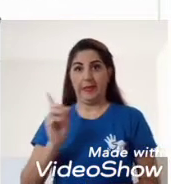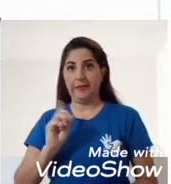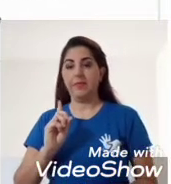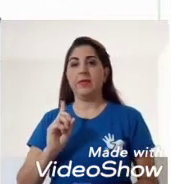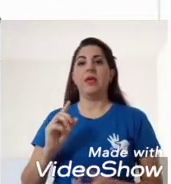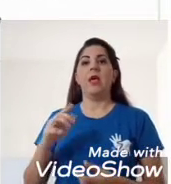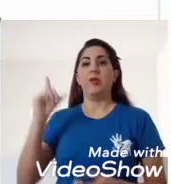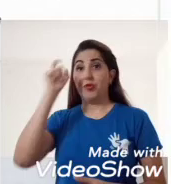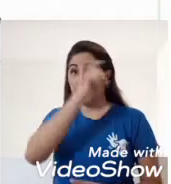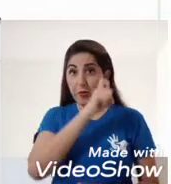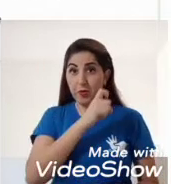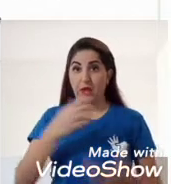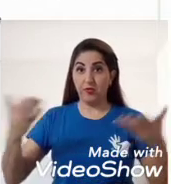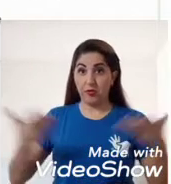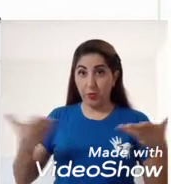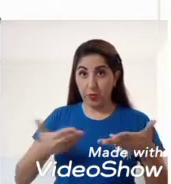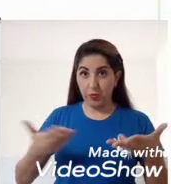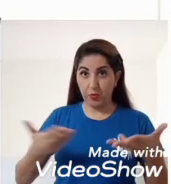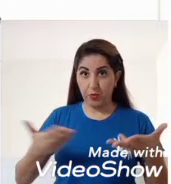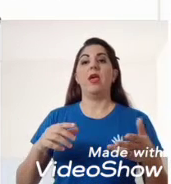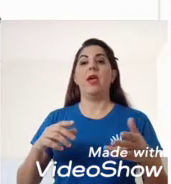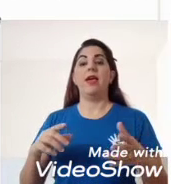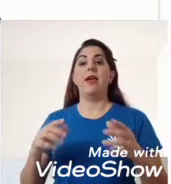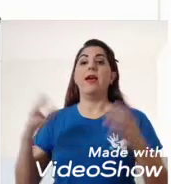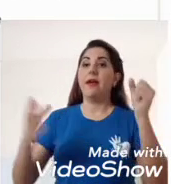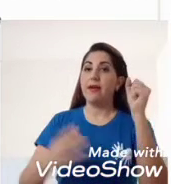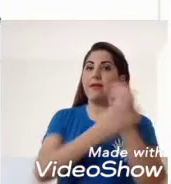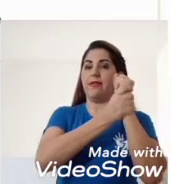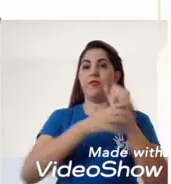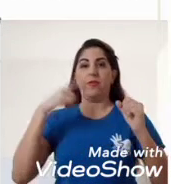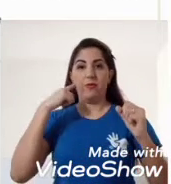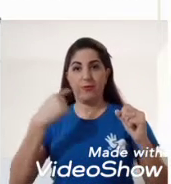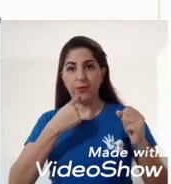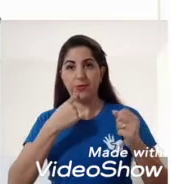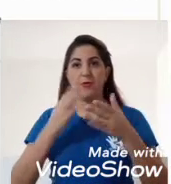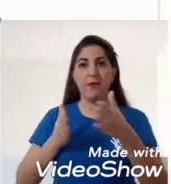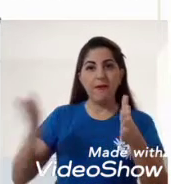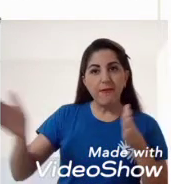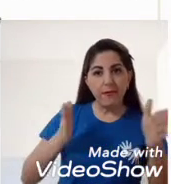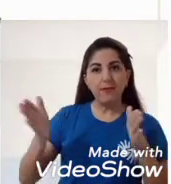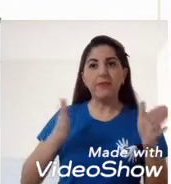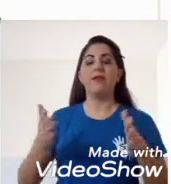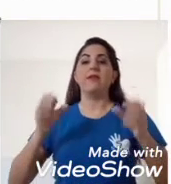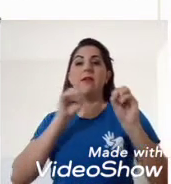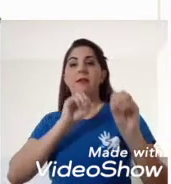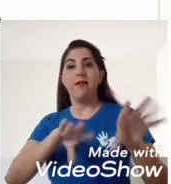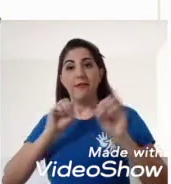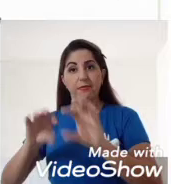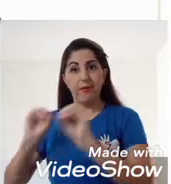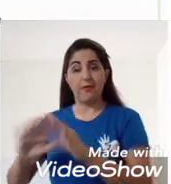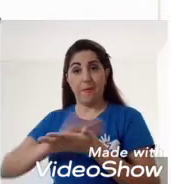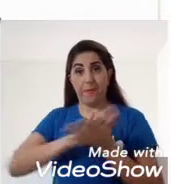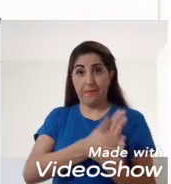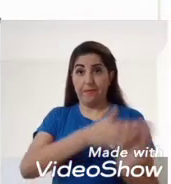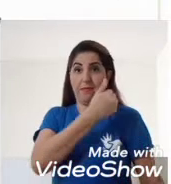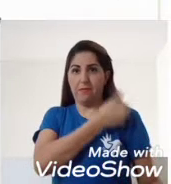aos deficientes, em especial os surdos, o acesso à educação. O preconceito ainda existente na sociedade e